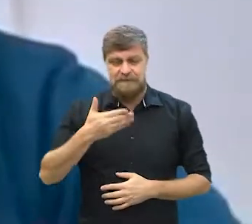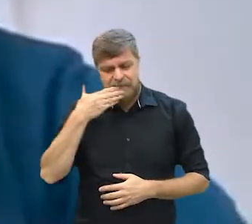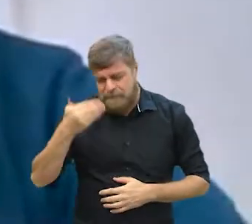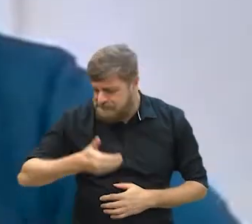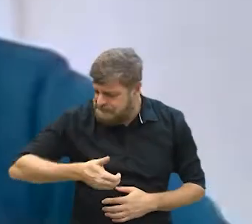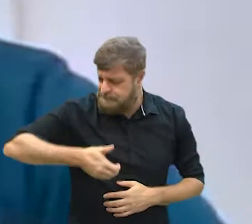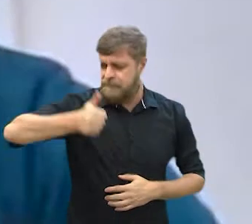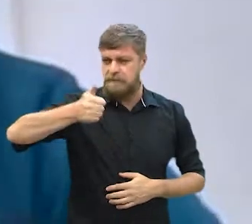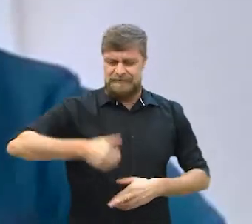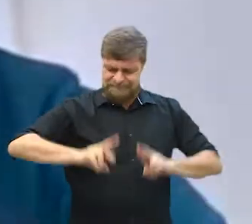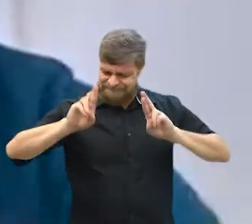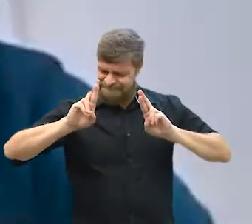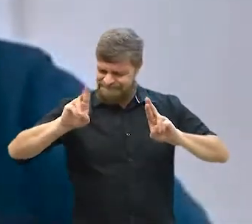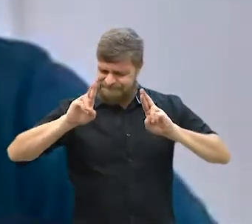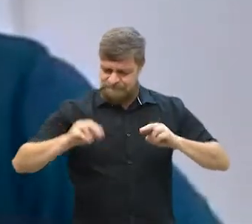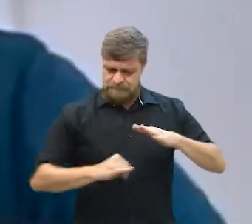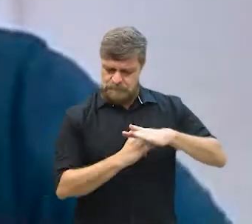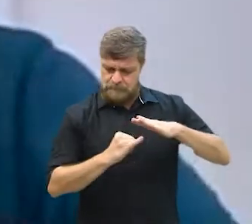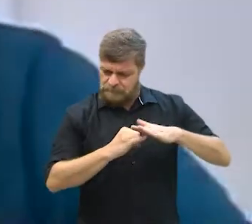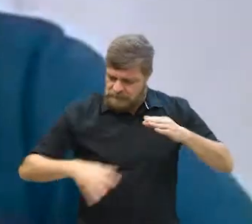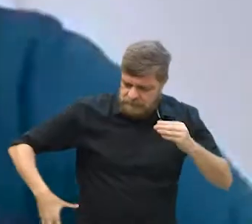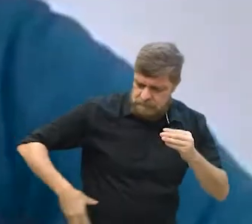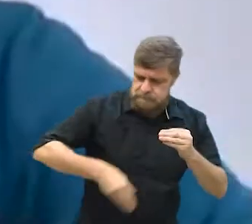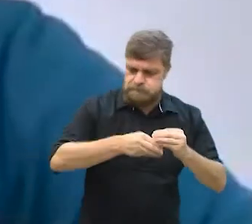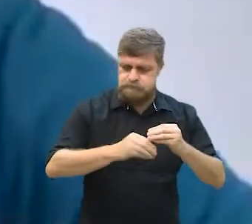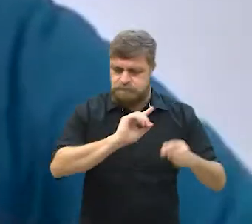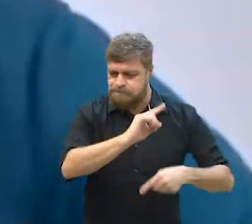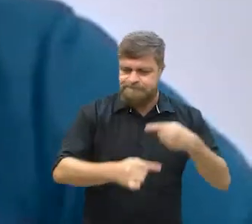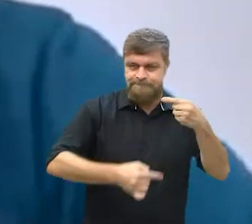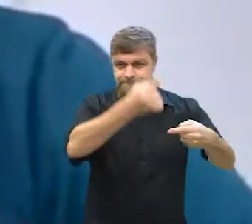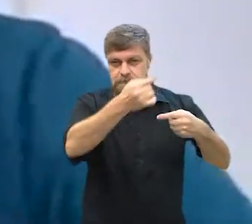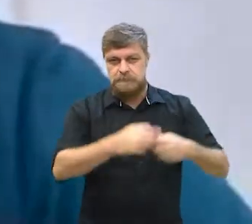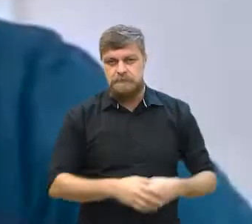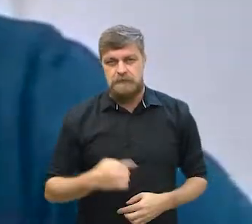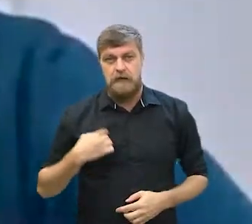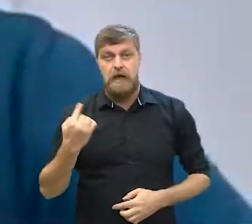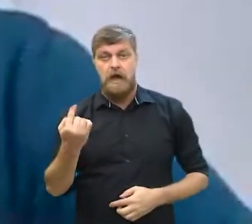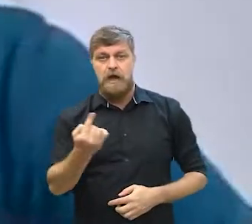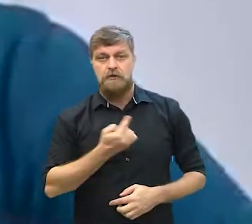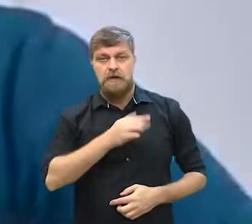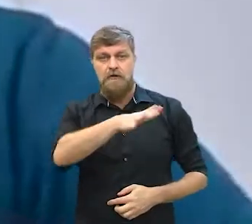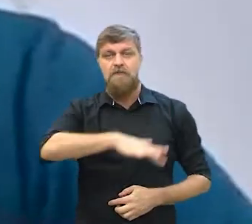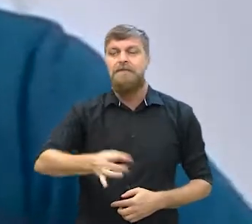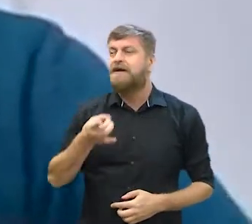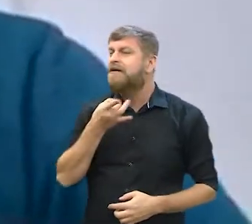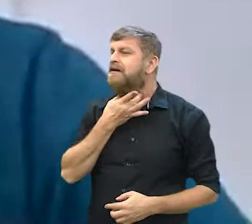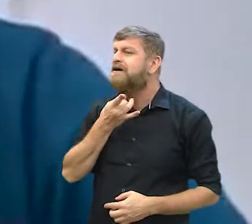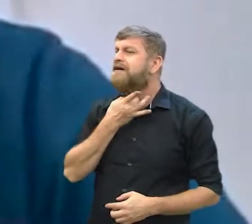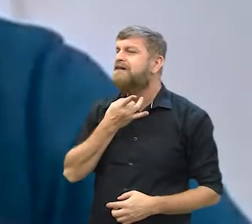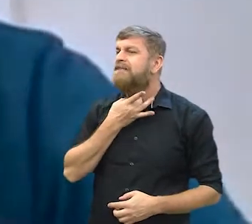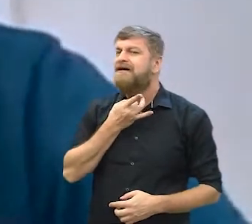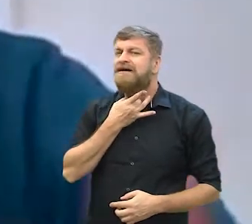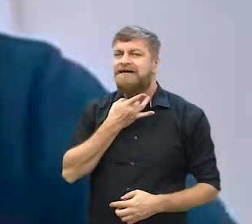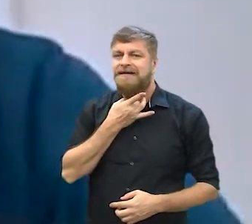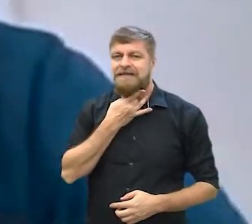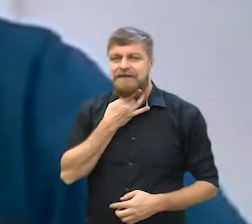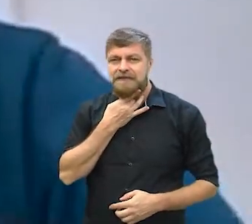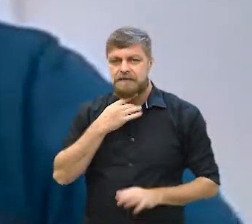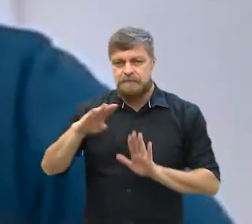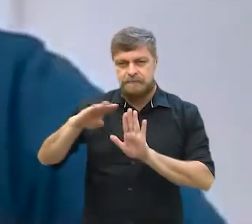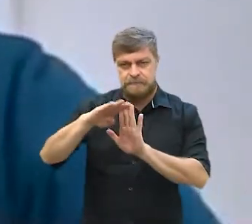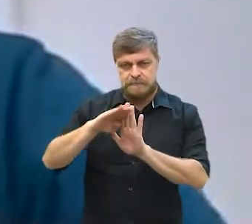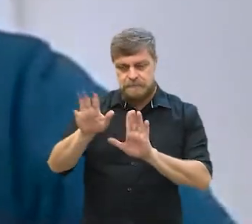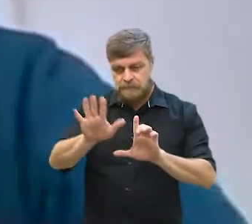vai melhorar e vai agregar valor ali para o negócio do nosso cliente. E fomos para Marília, fornecendo